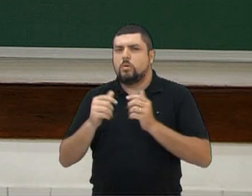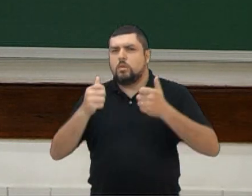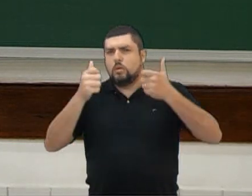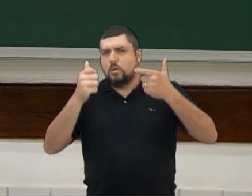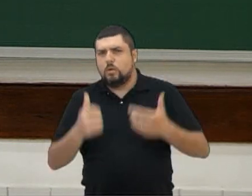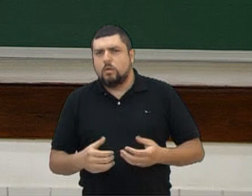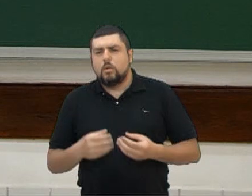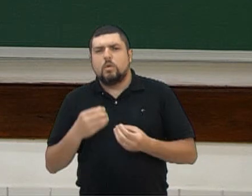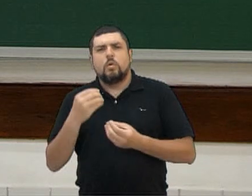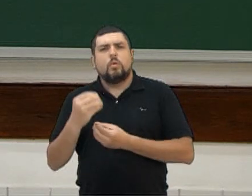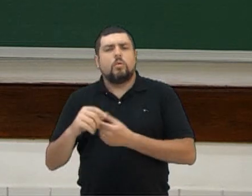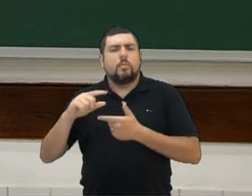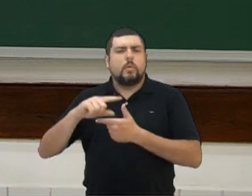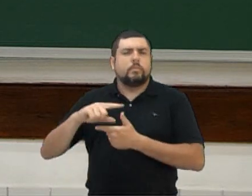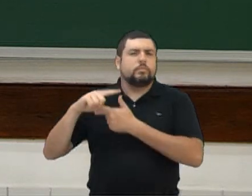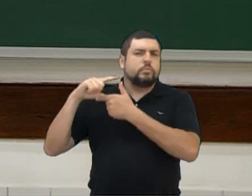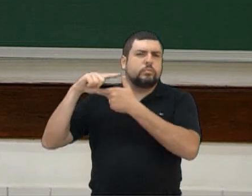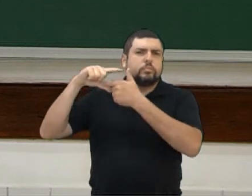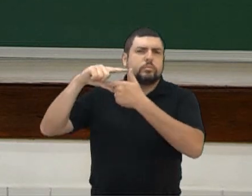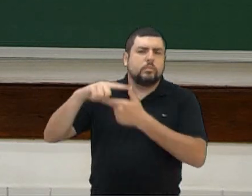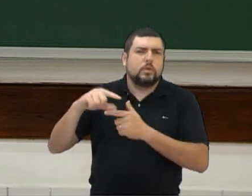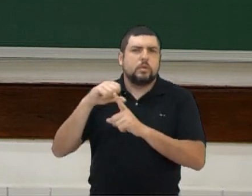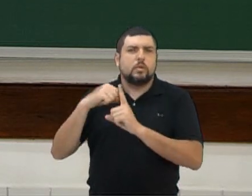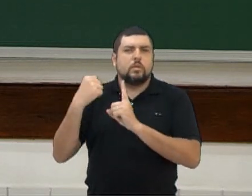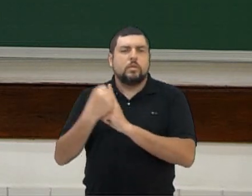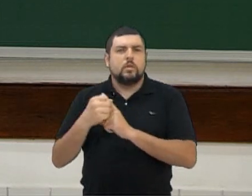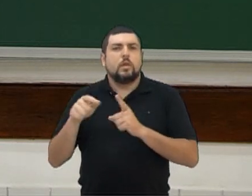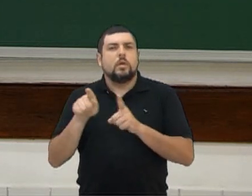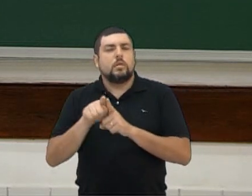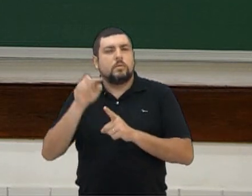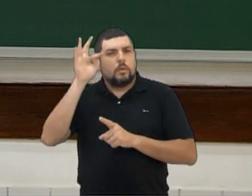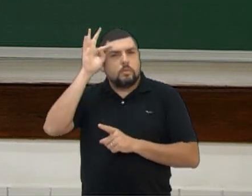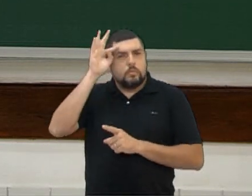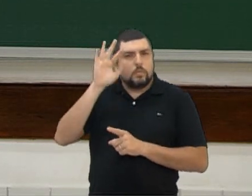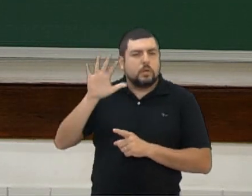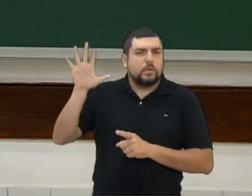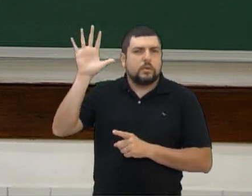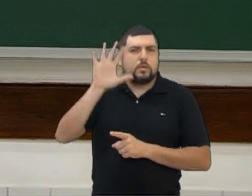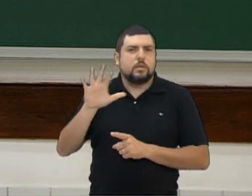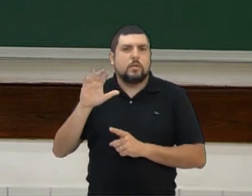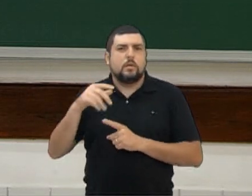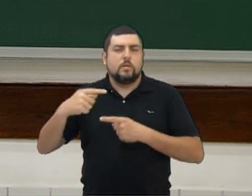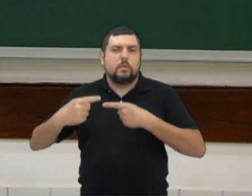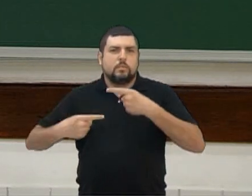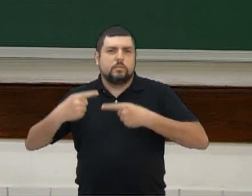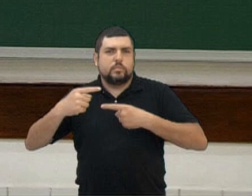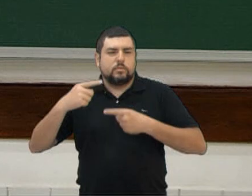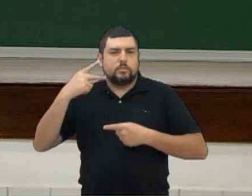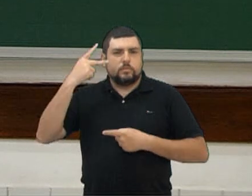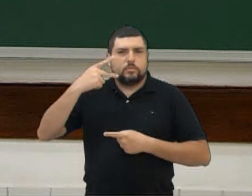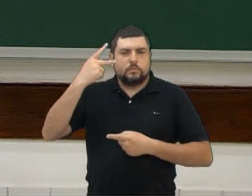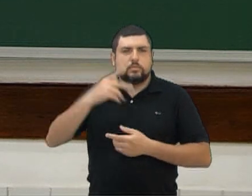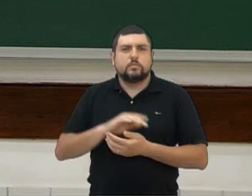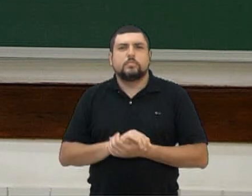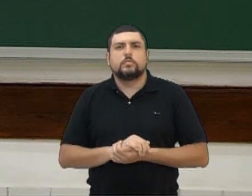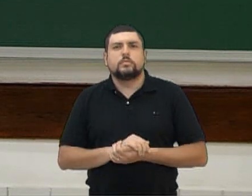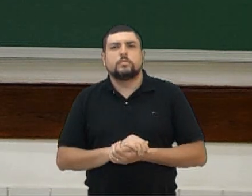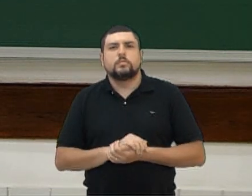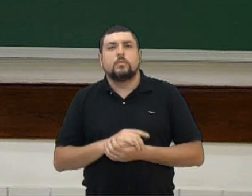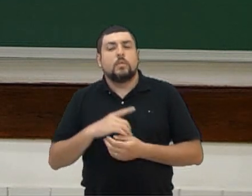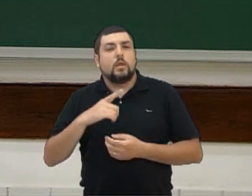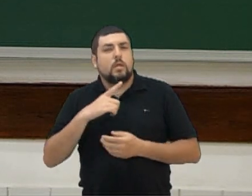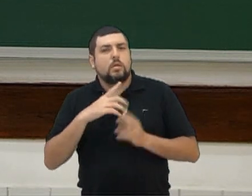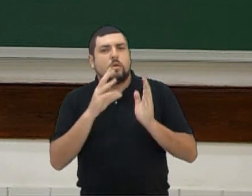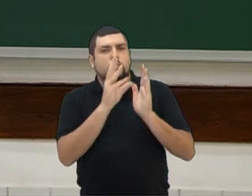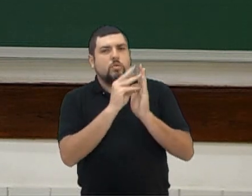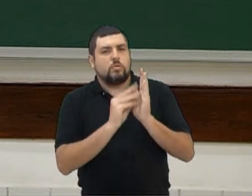clássicos da sociologia e a teoria política. Na primeira aula que vai vir, na nossa próxima aula, a gente vai ter um conteúdo